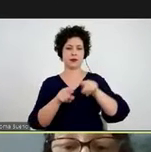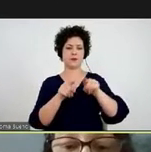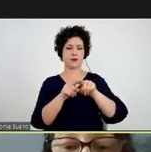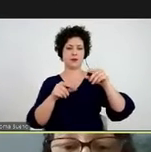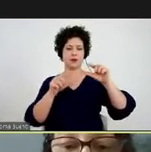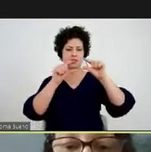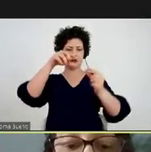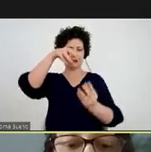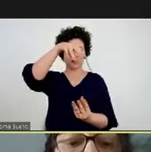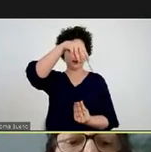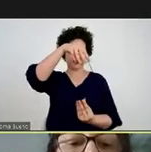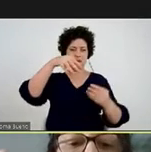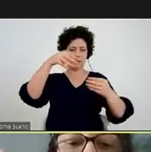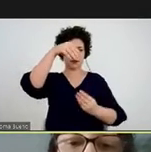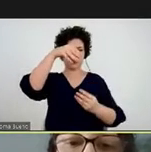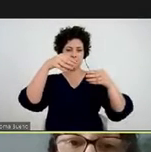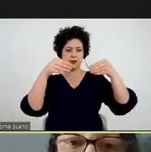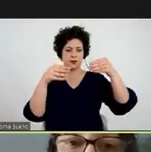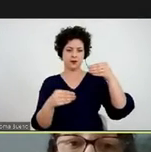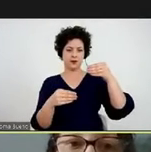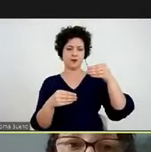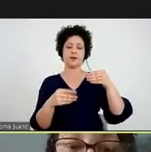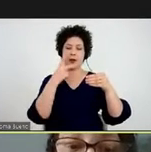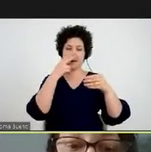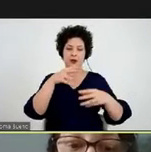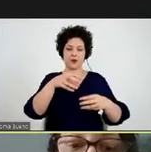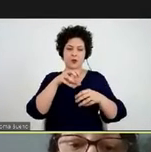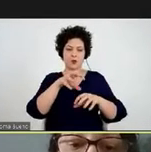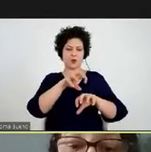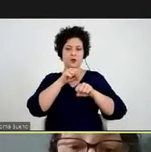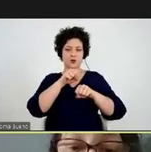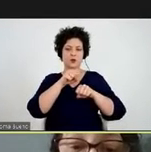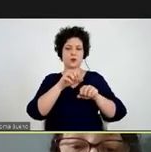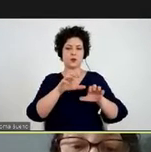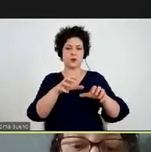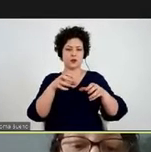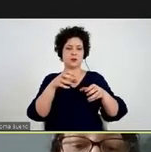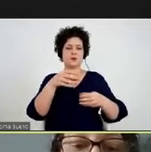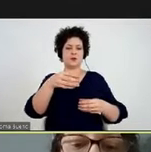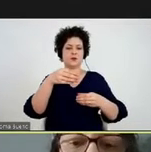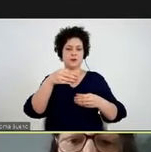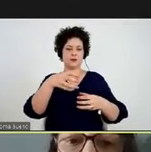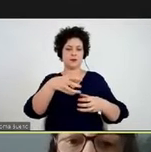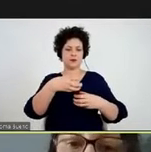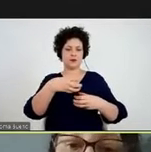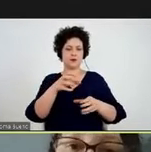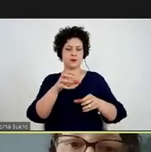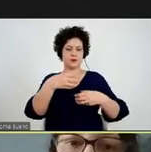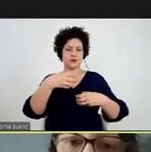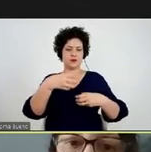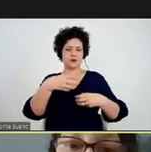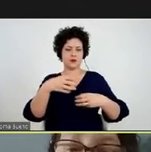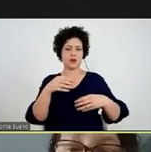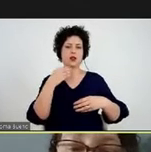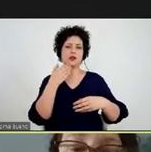da imagem, né? Fazendo uma contenção, segurando firme, até envergar um